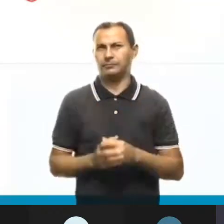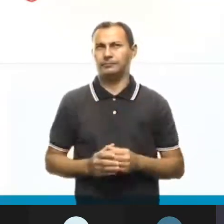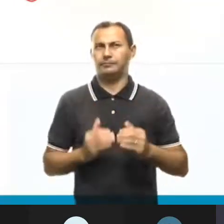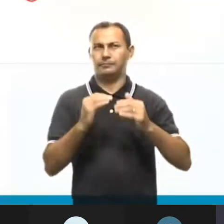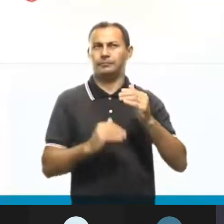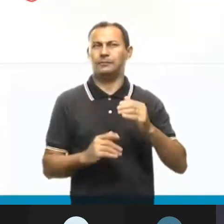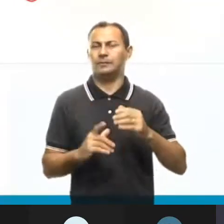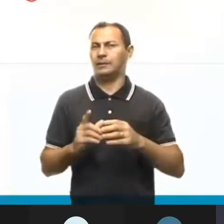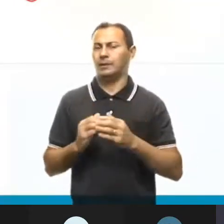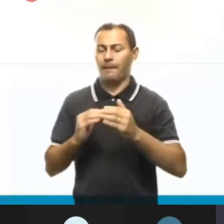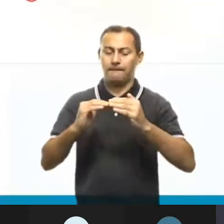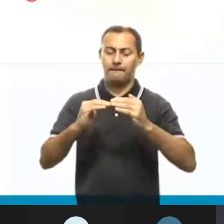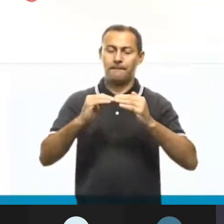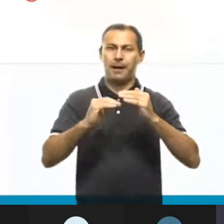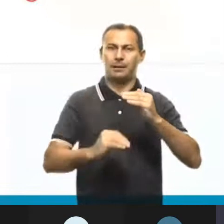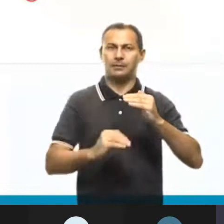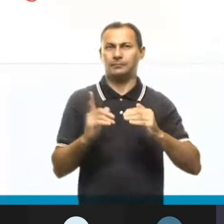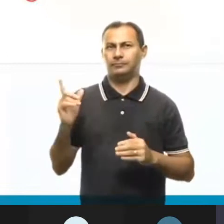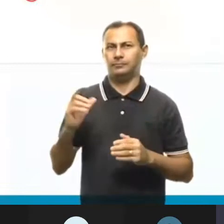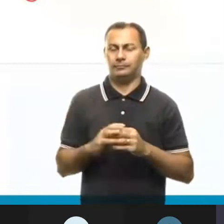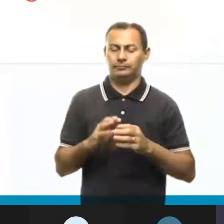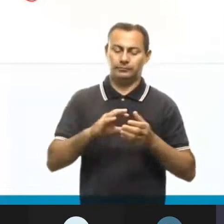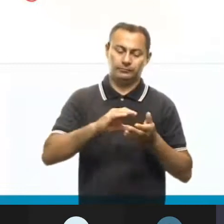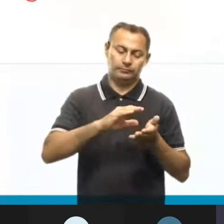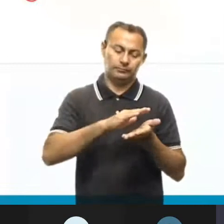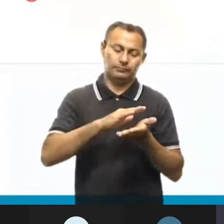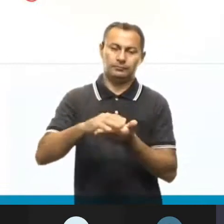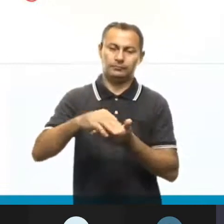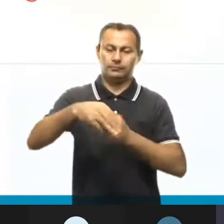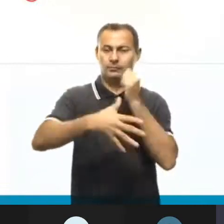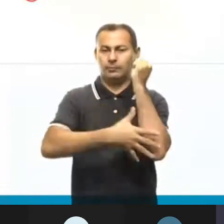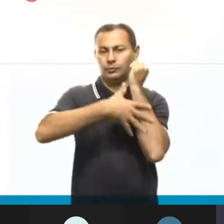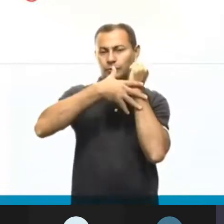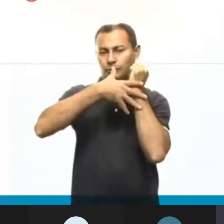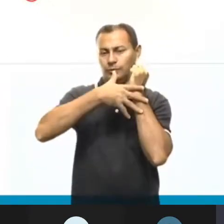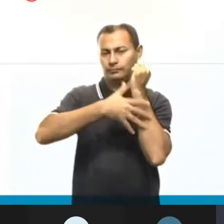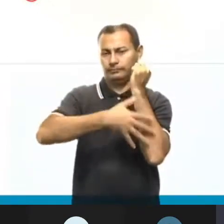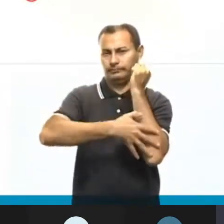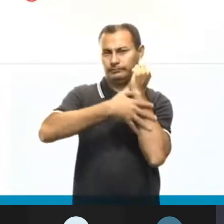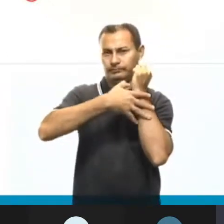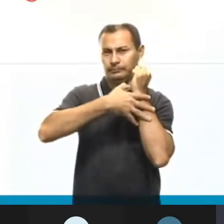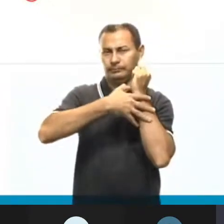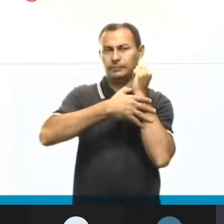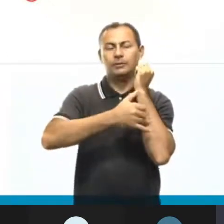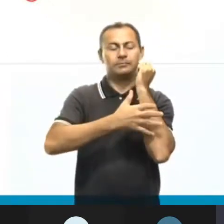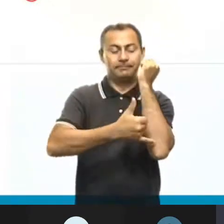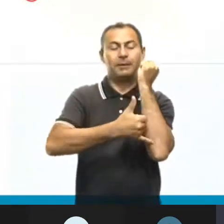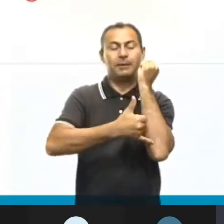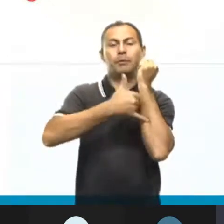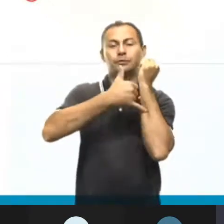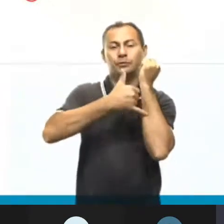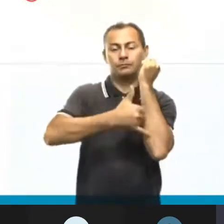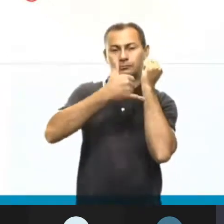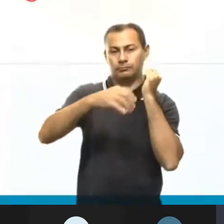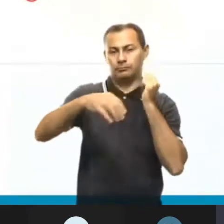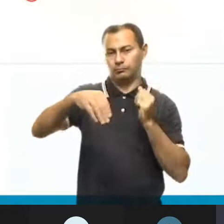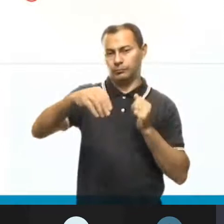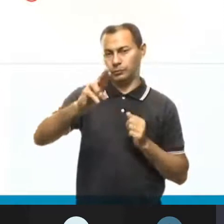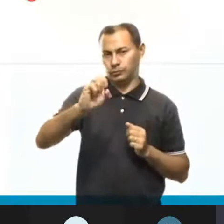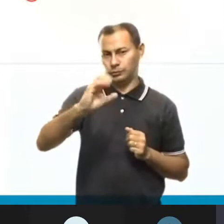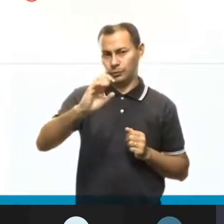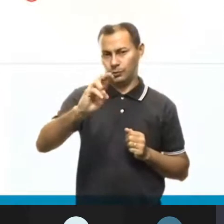da cartilagem hialina, a gente vai ter aqui essa camada de músculo liso, tá? Então, isso aqui é